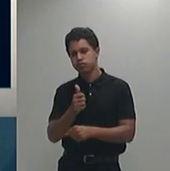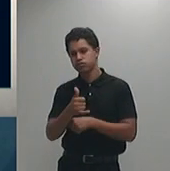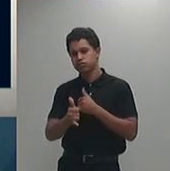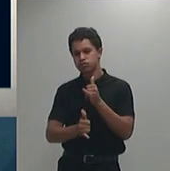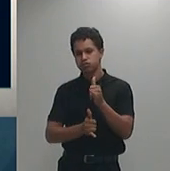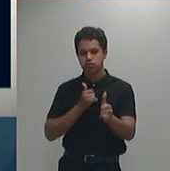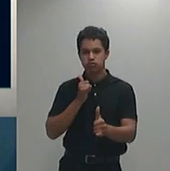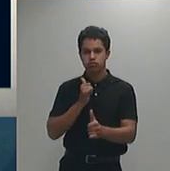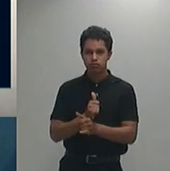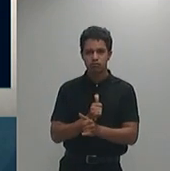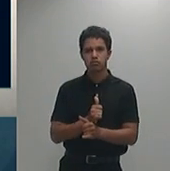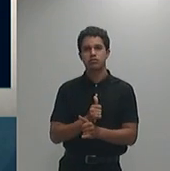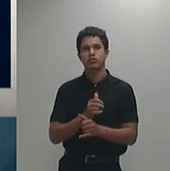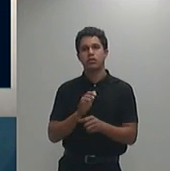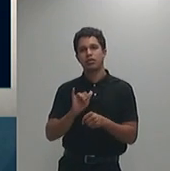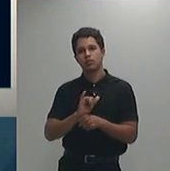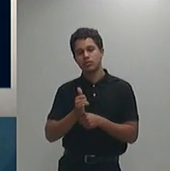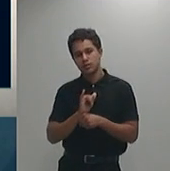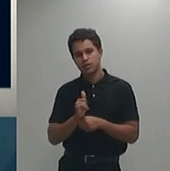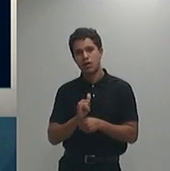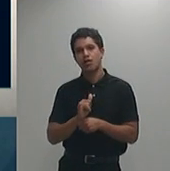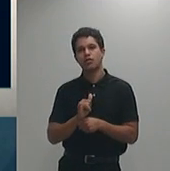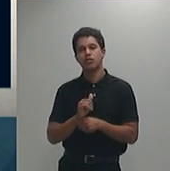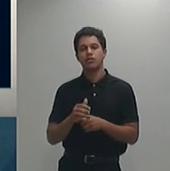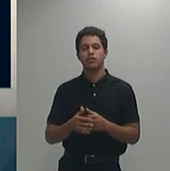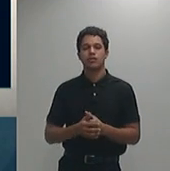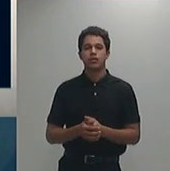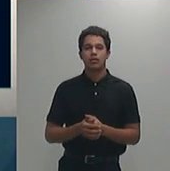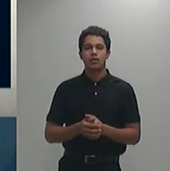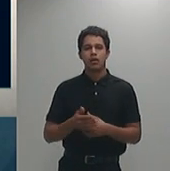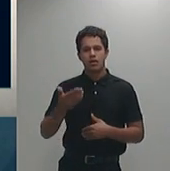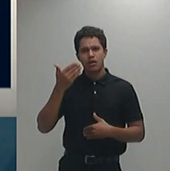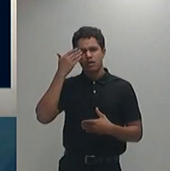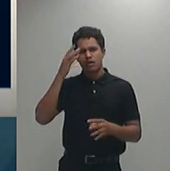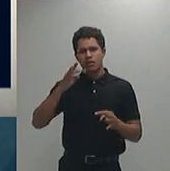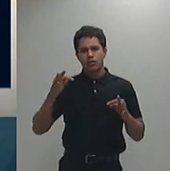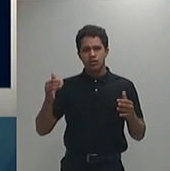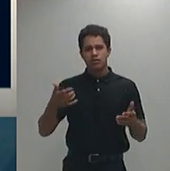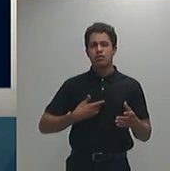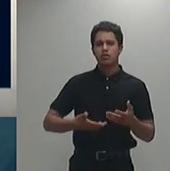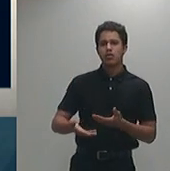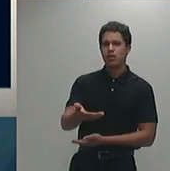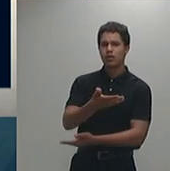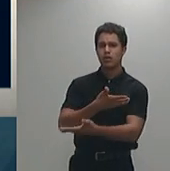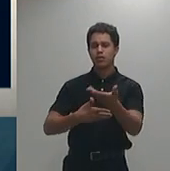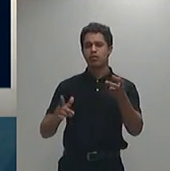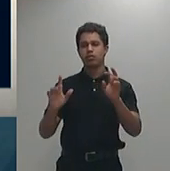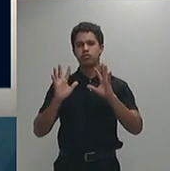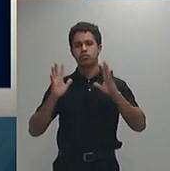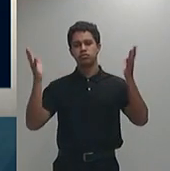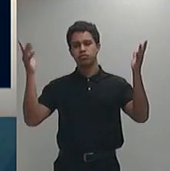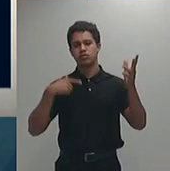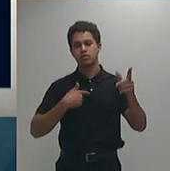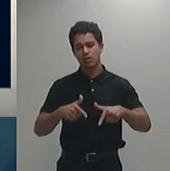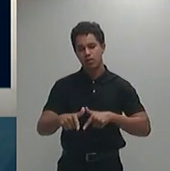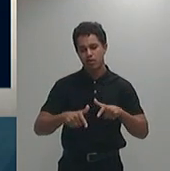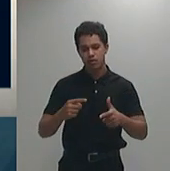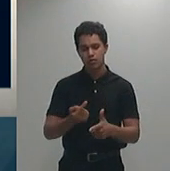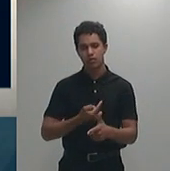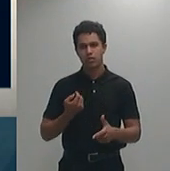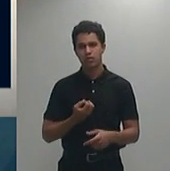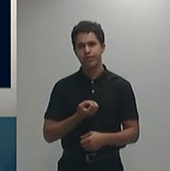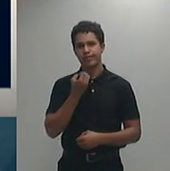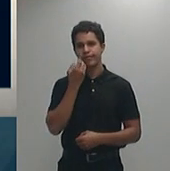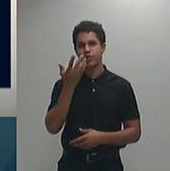ou E também pelas redes sociais Agradeço a todos que contribuíram para a realização dos nossos trabalhos Boas férias